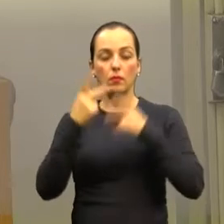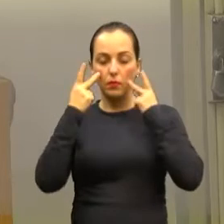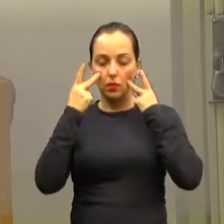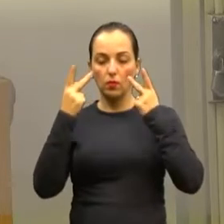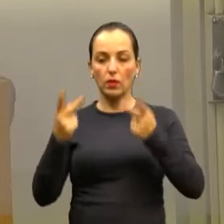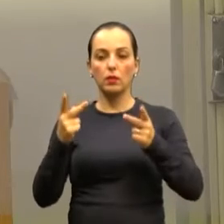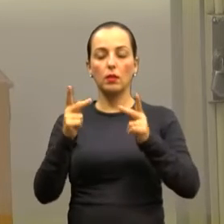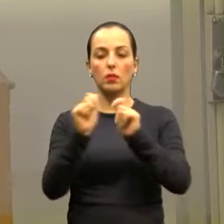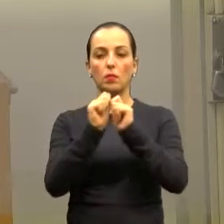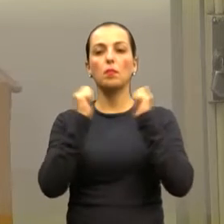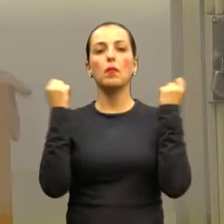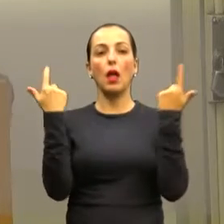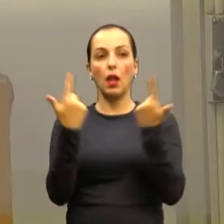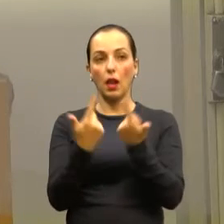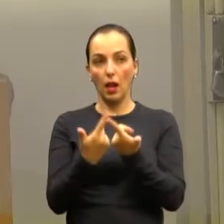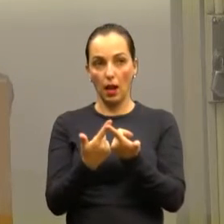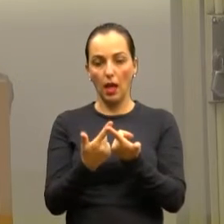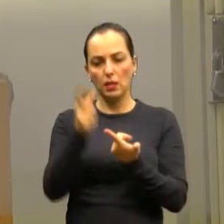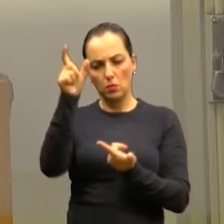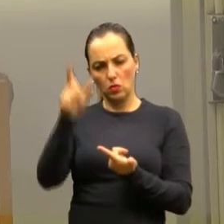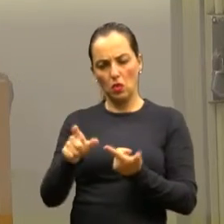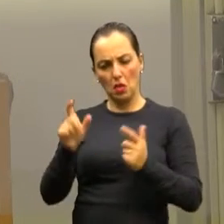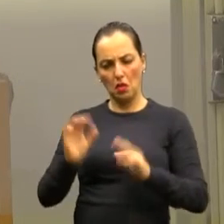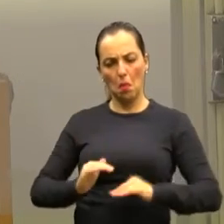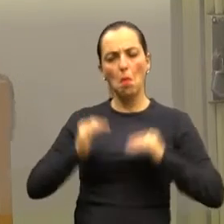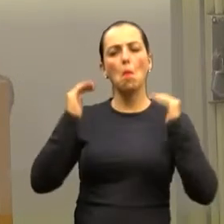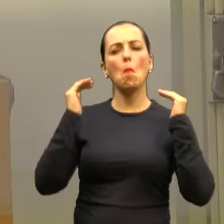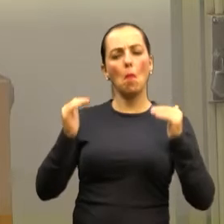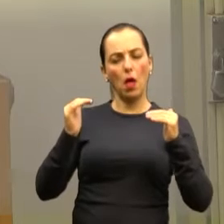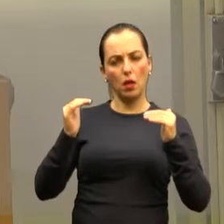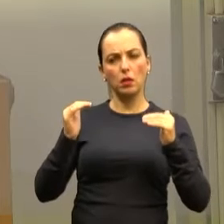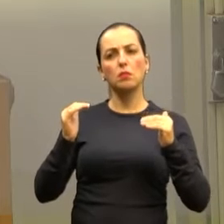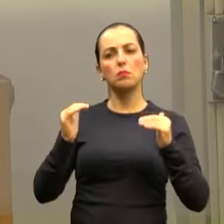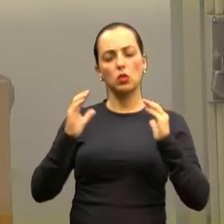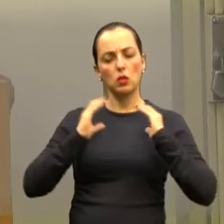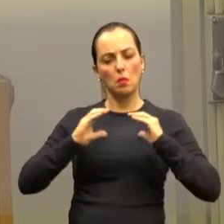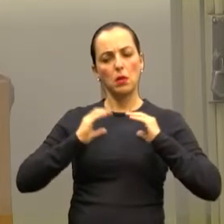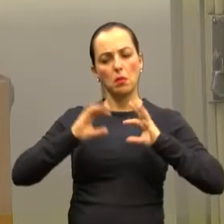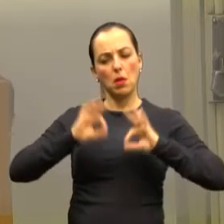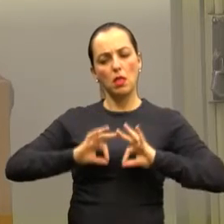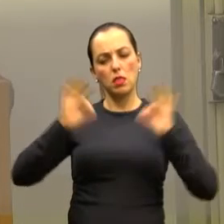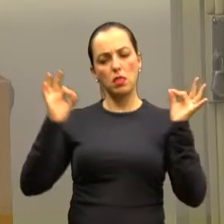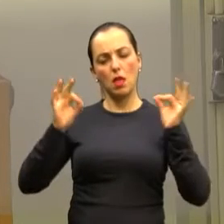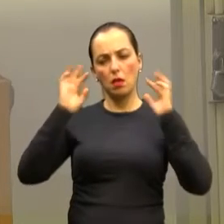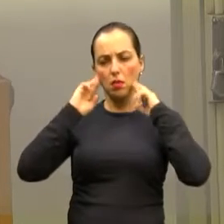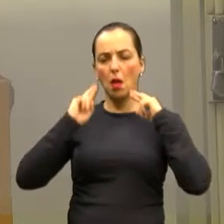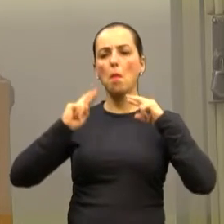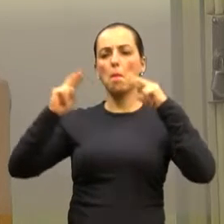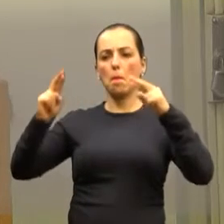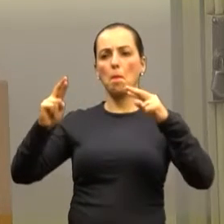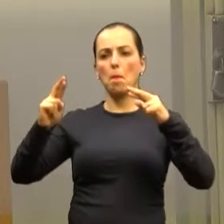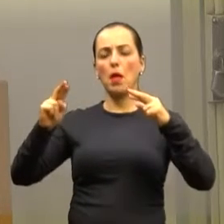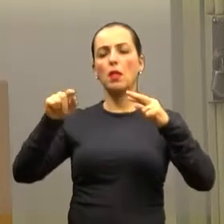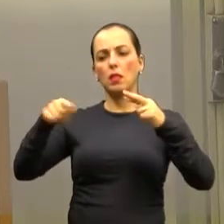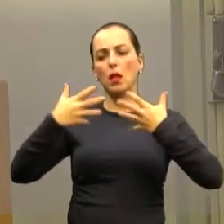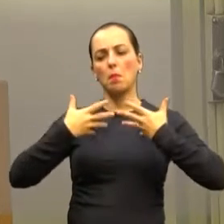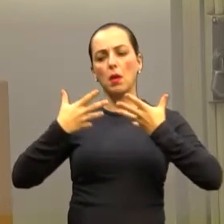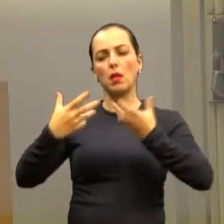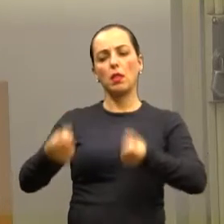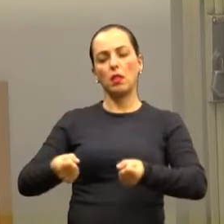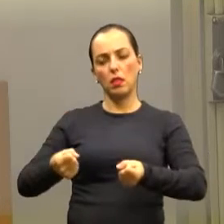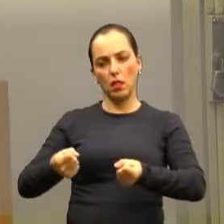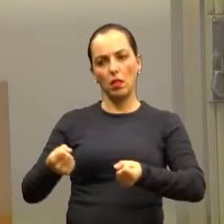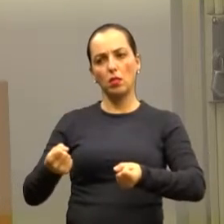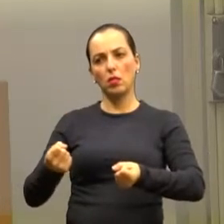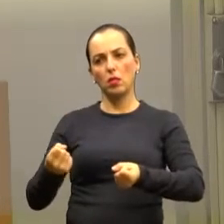ilibado a pessoa de Conduta honrosa e que tem todo meu respeito e fui muito bem recebido por ele e